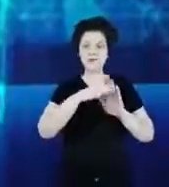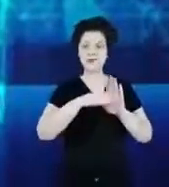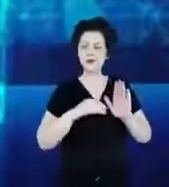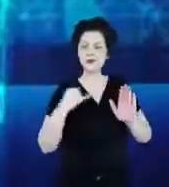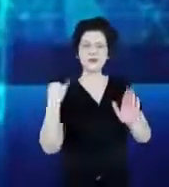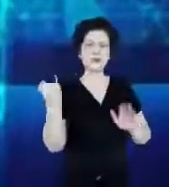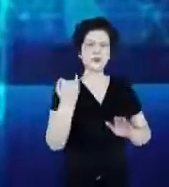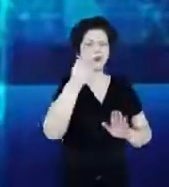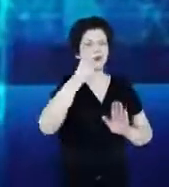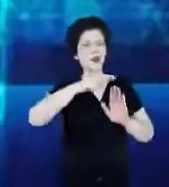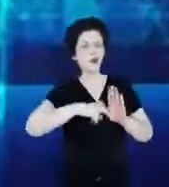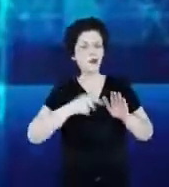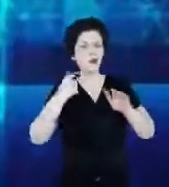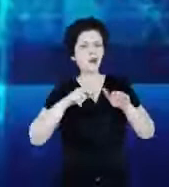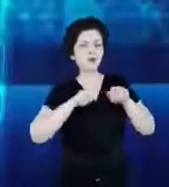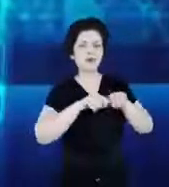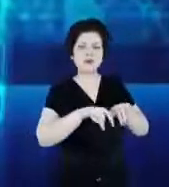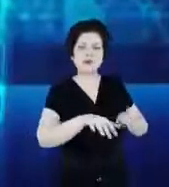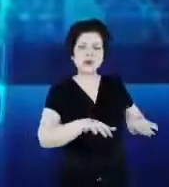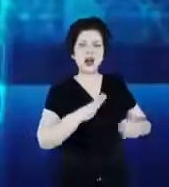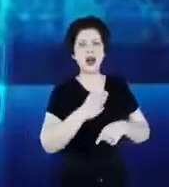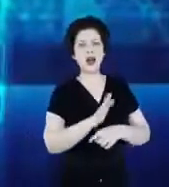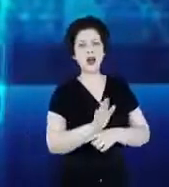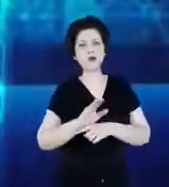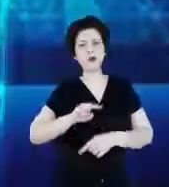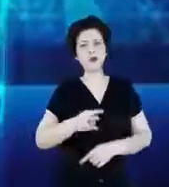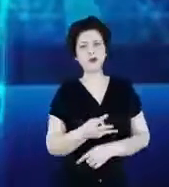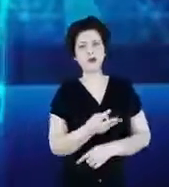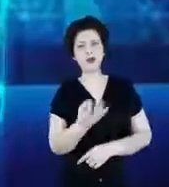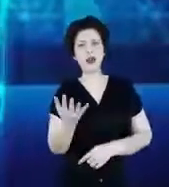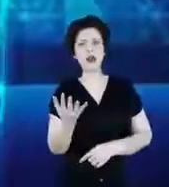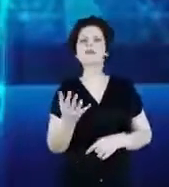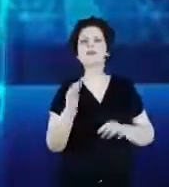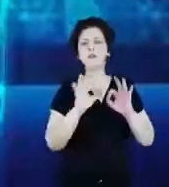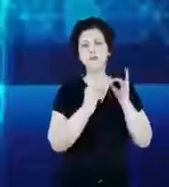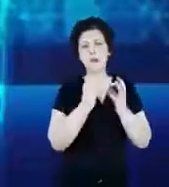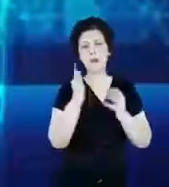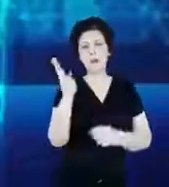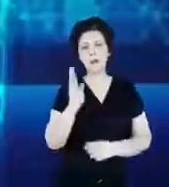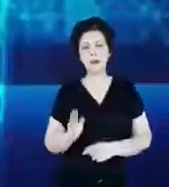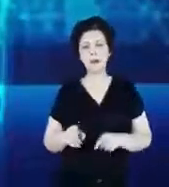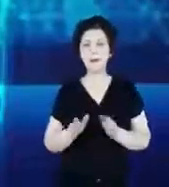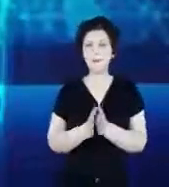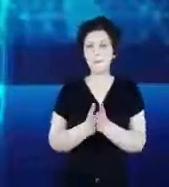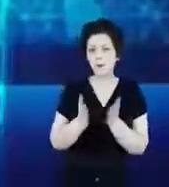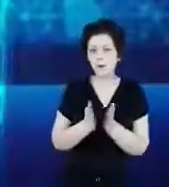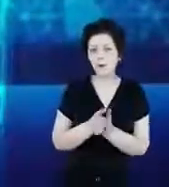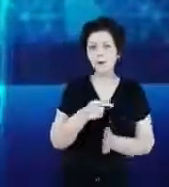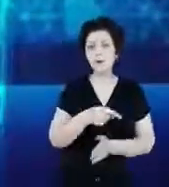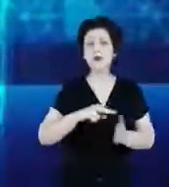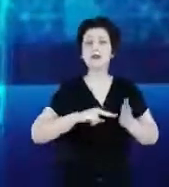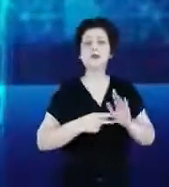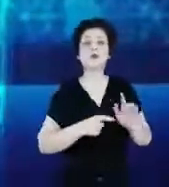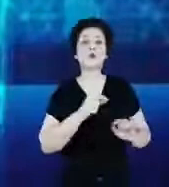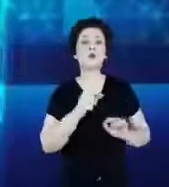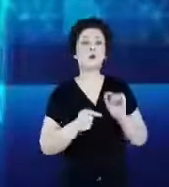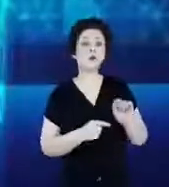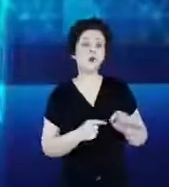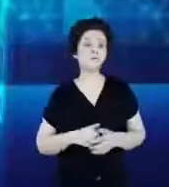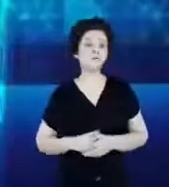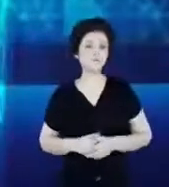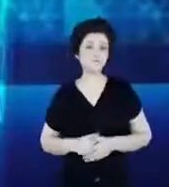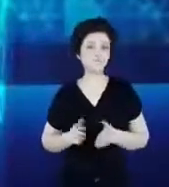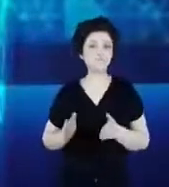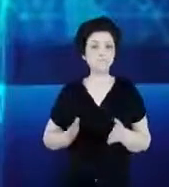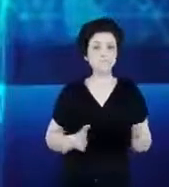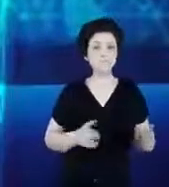e que alcança milhares e milhares de famílias brasileiras, famílias carentes. Isso significa, em última instância,